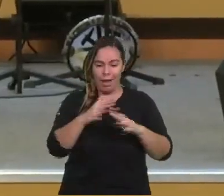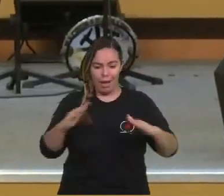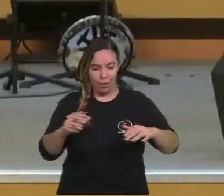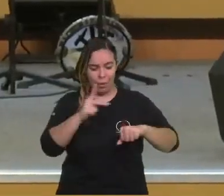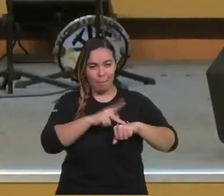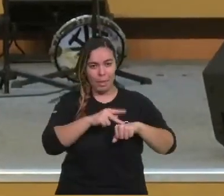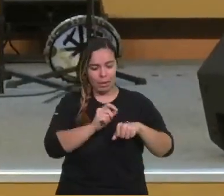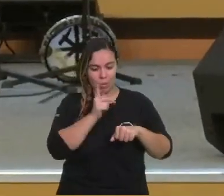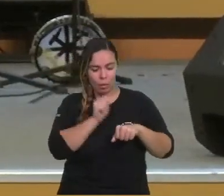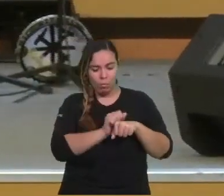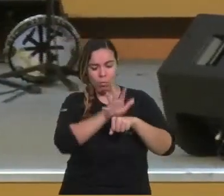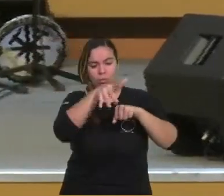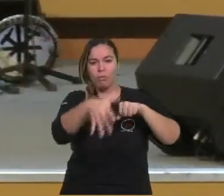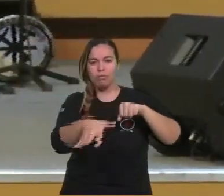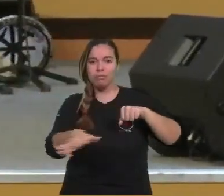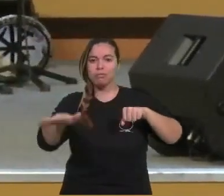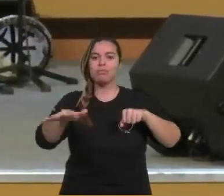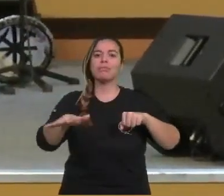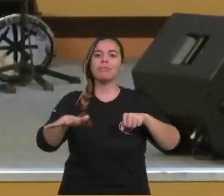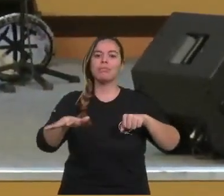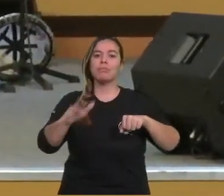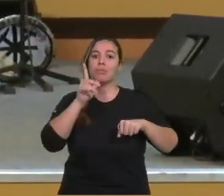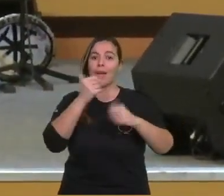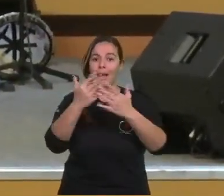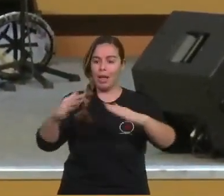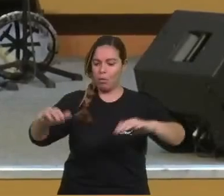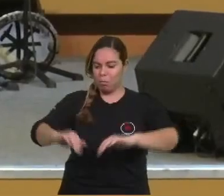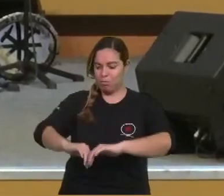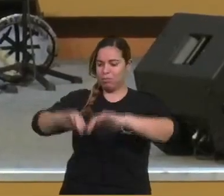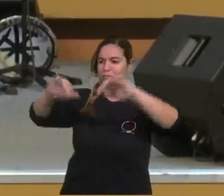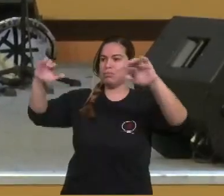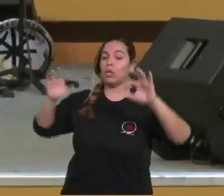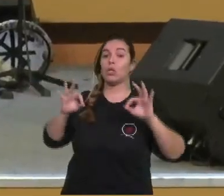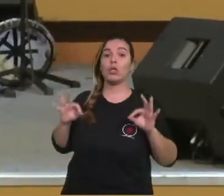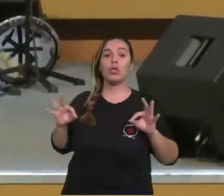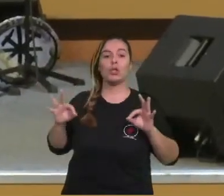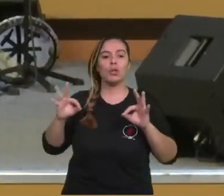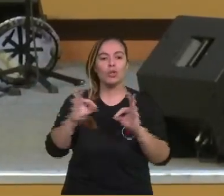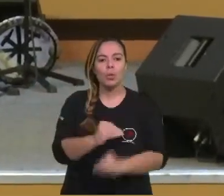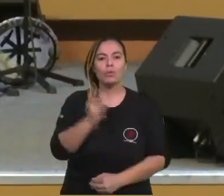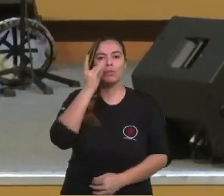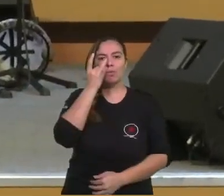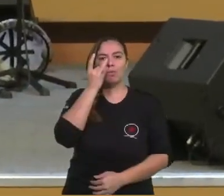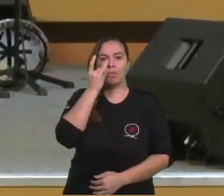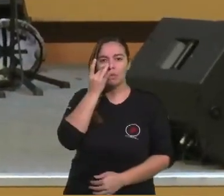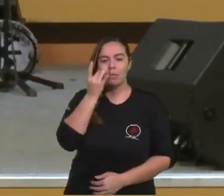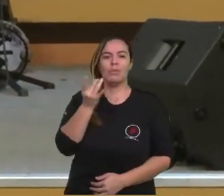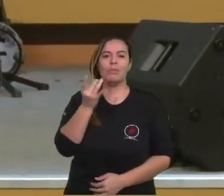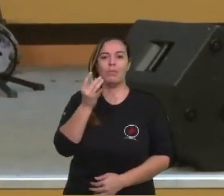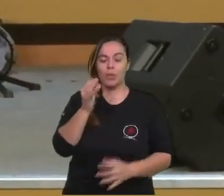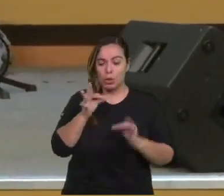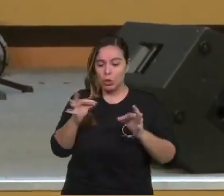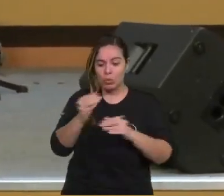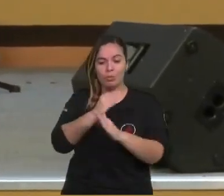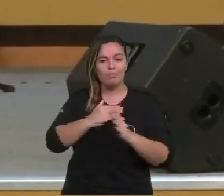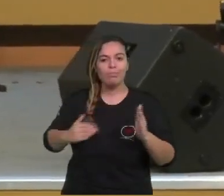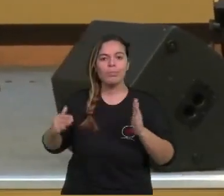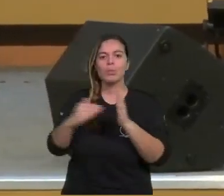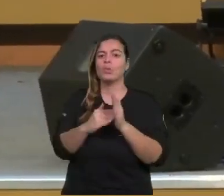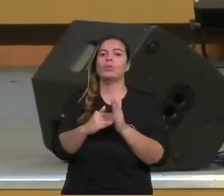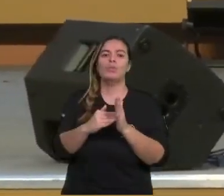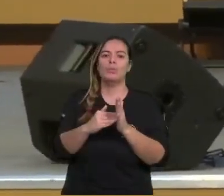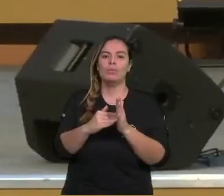da pedra, ver o mar abrir, todos. Paulo sempre faz essa colocação, todos,